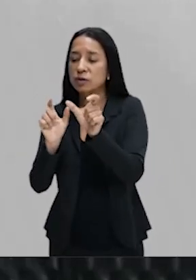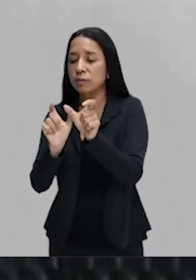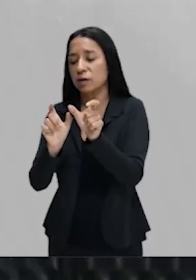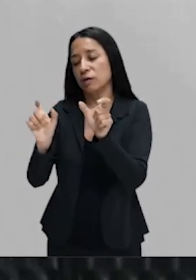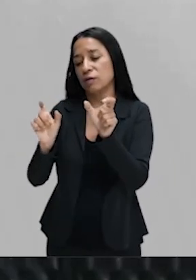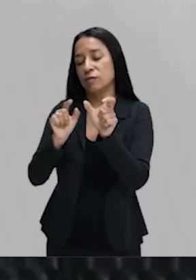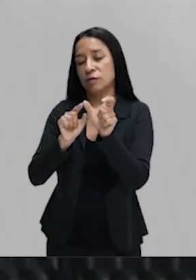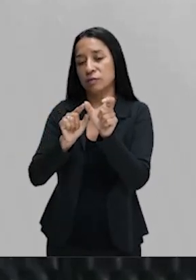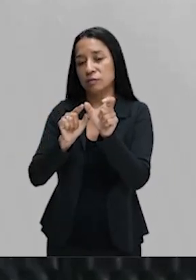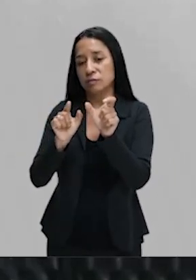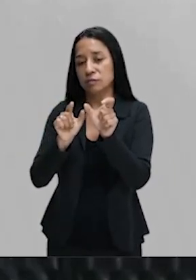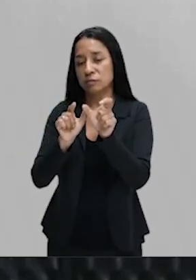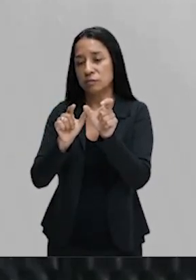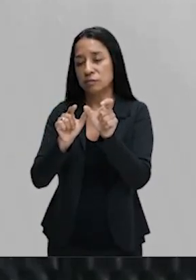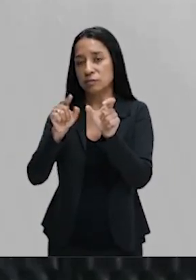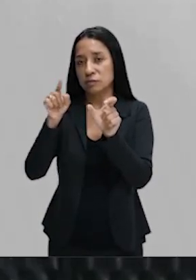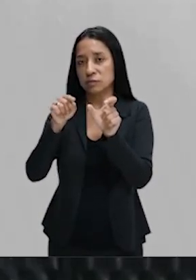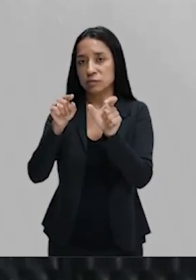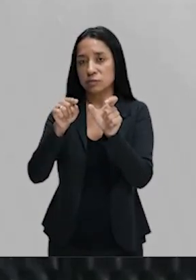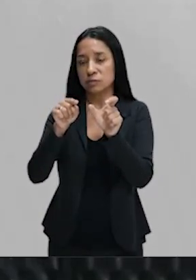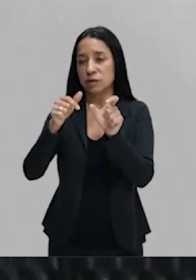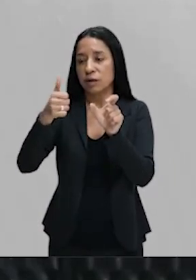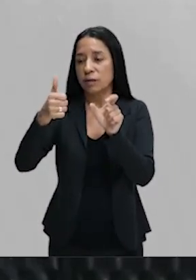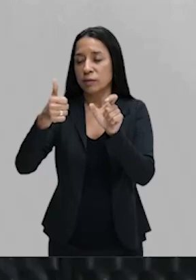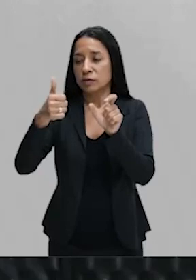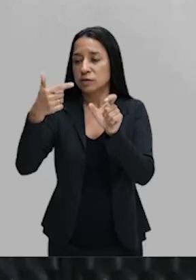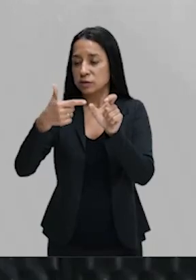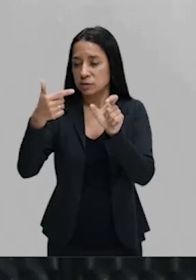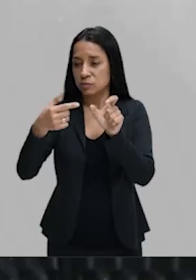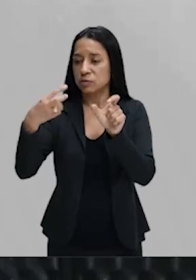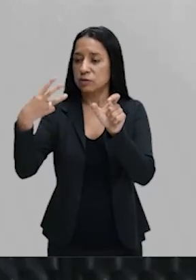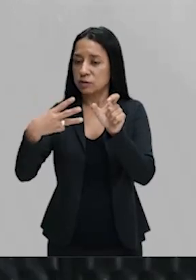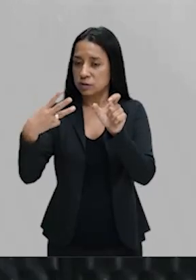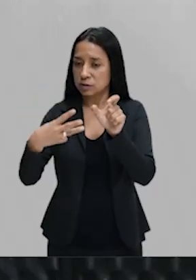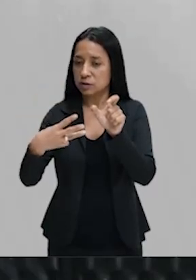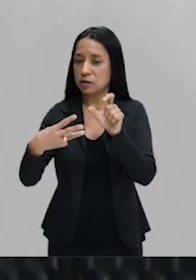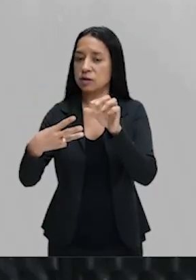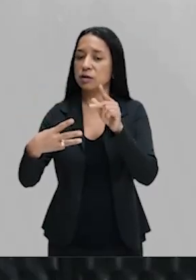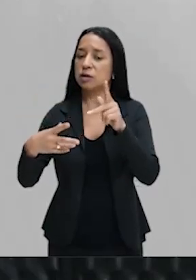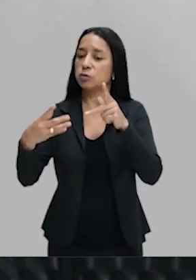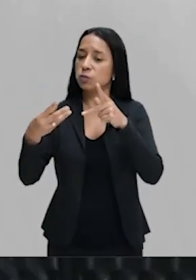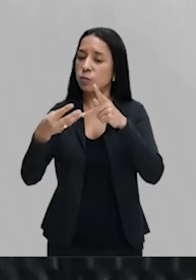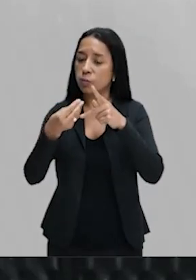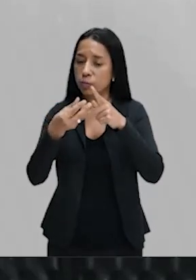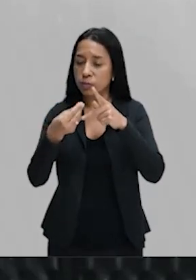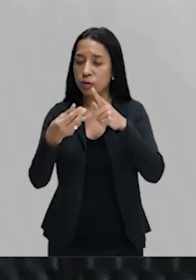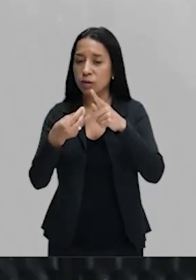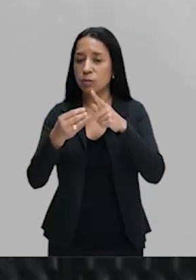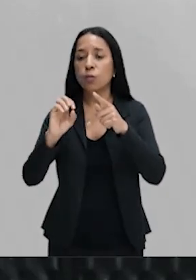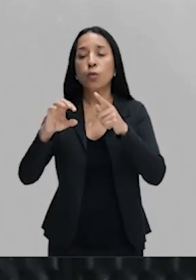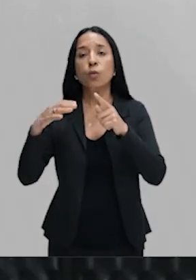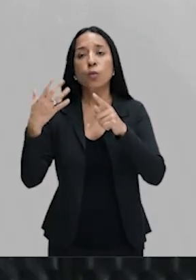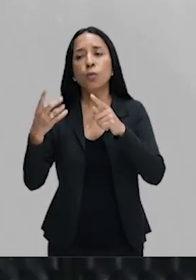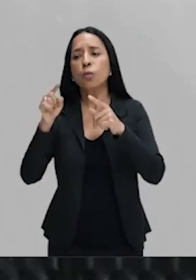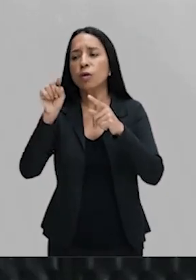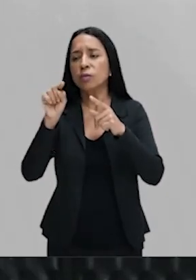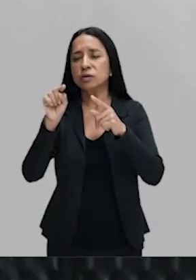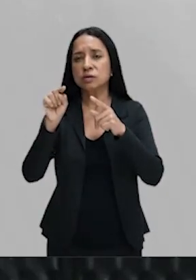na segunda e terceira pessoa do plural. E qual é o acento que a gente coloca? O